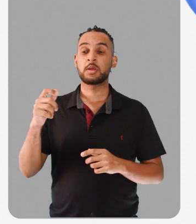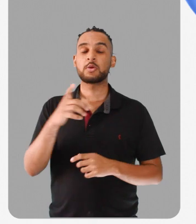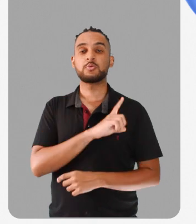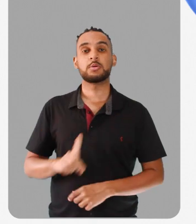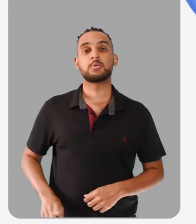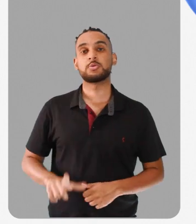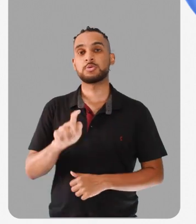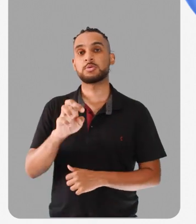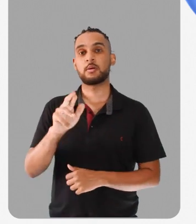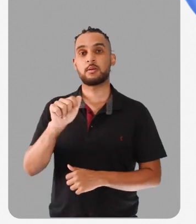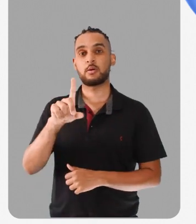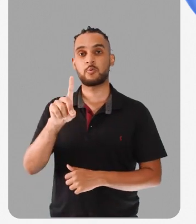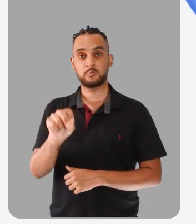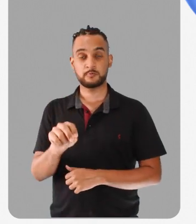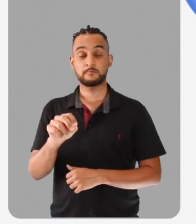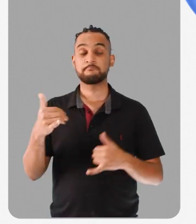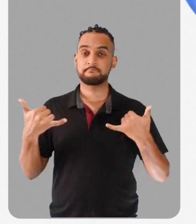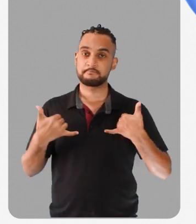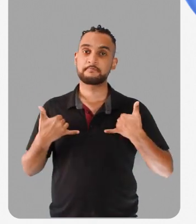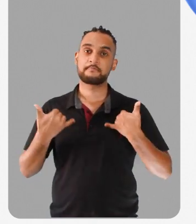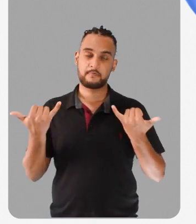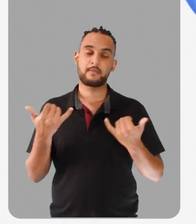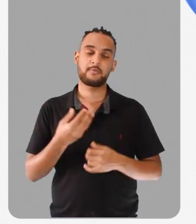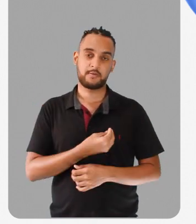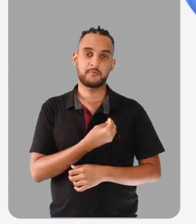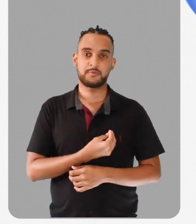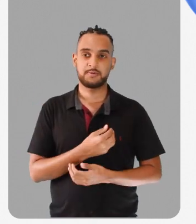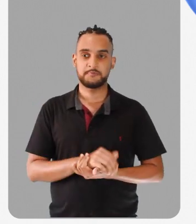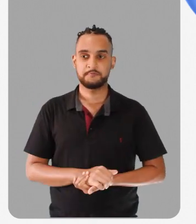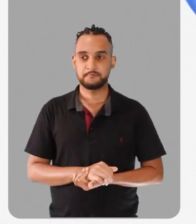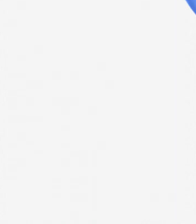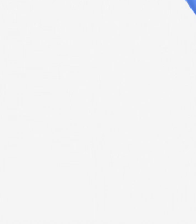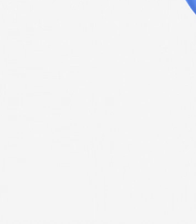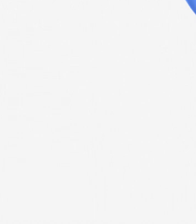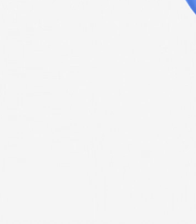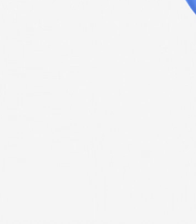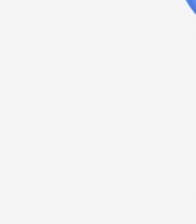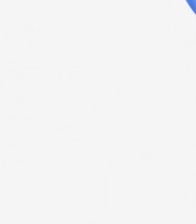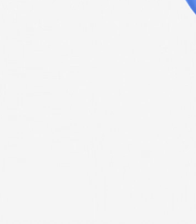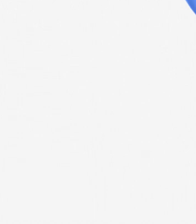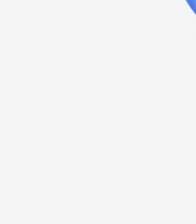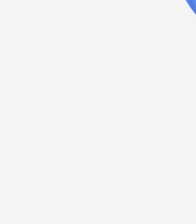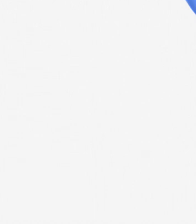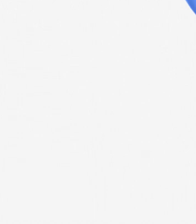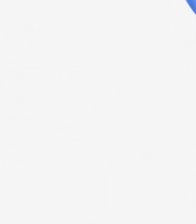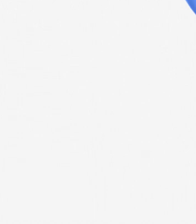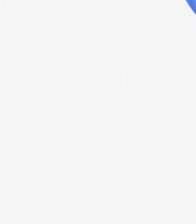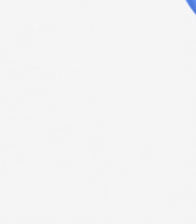Henrique Figueiredo e o diácono Geraldo Mendes da Silva comemoram mais um ano de vida.